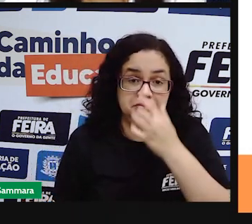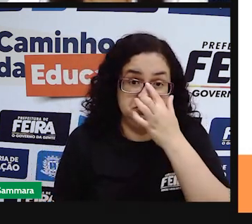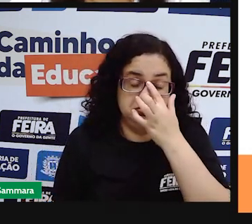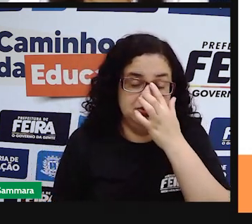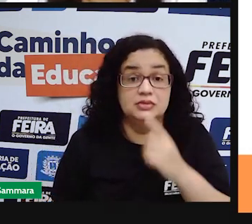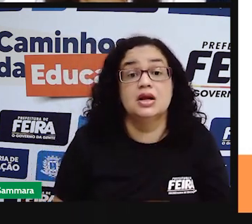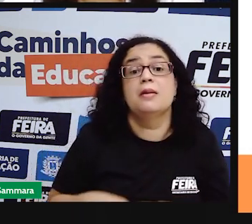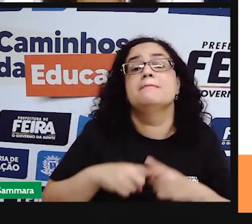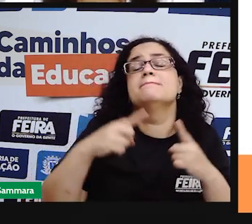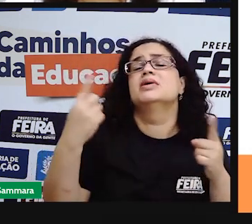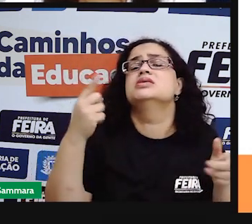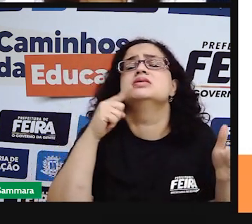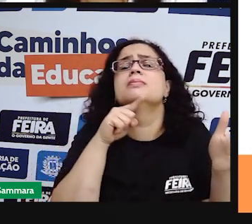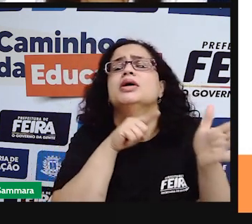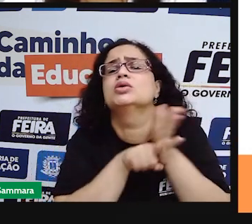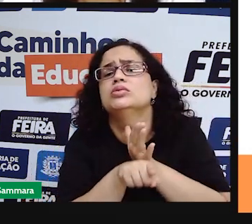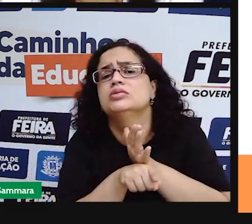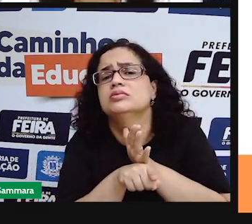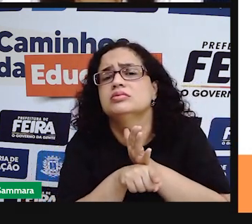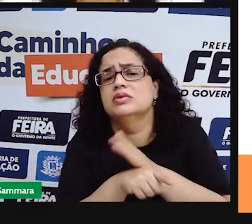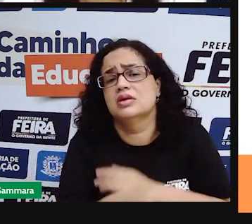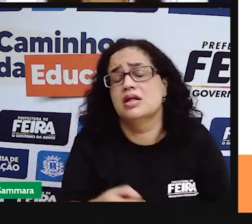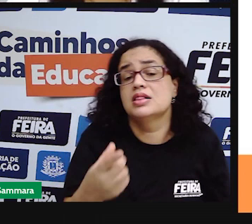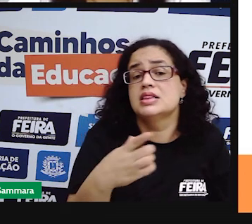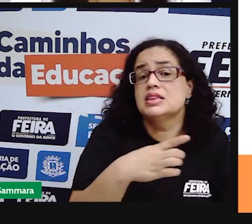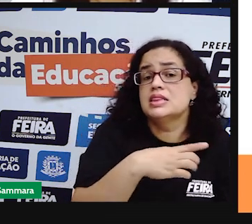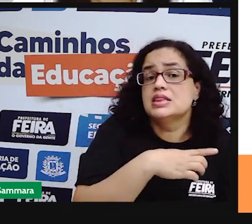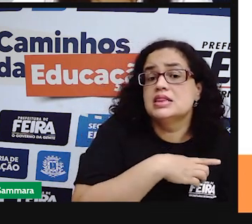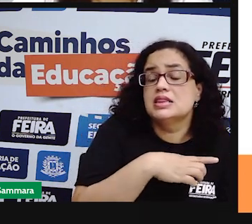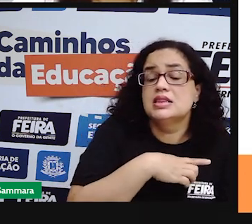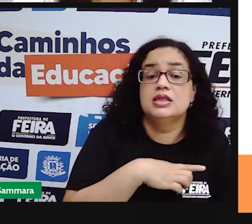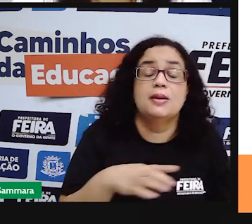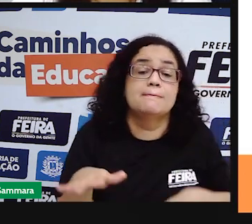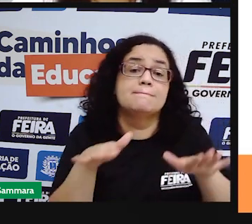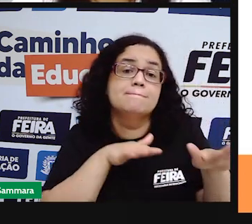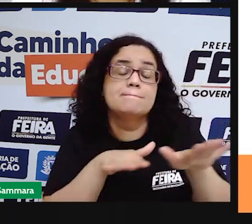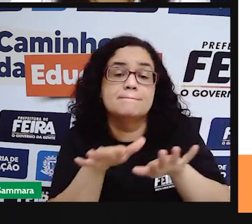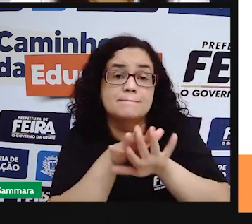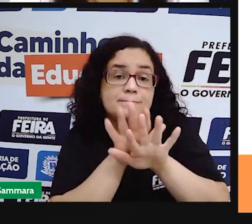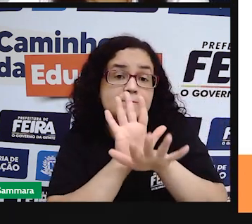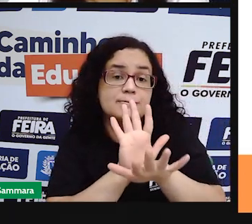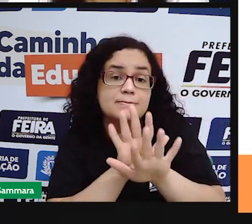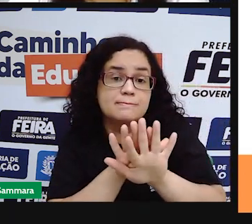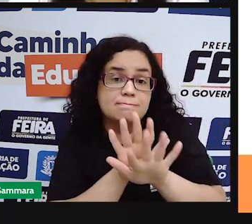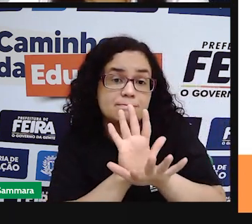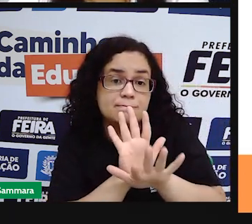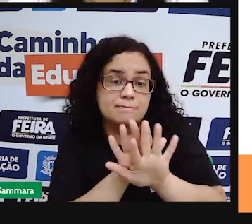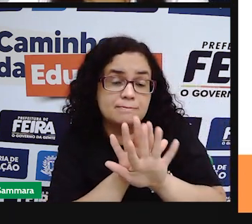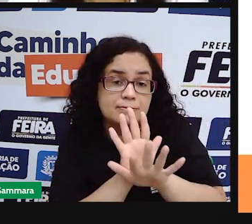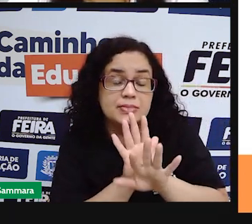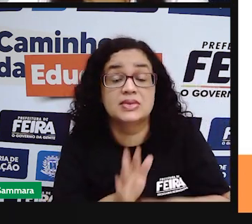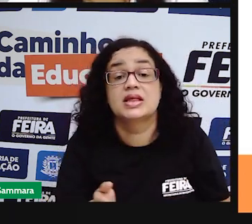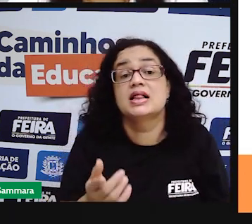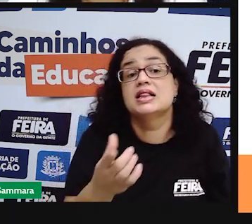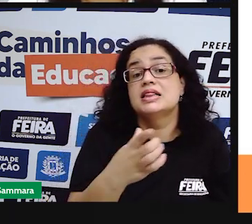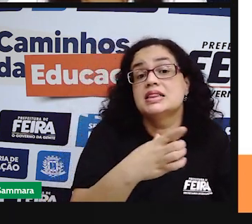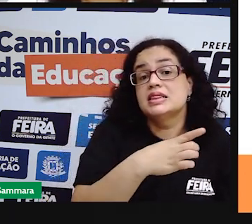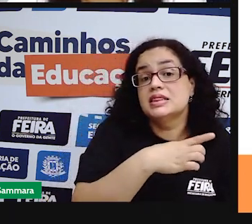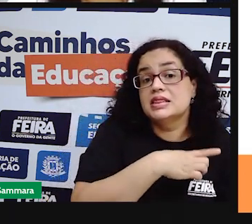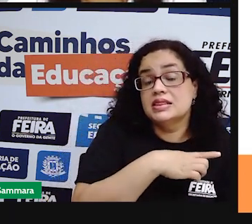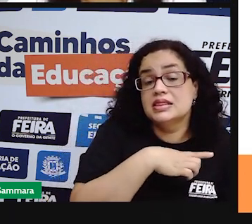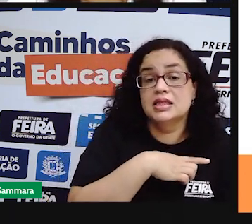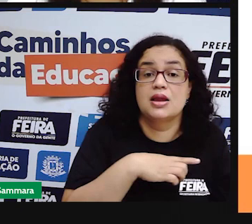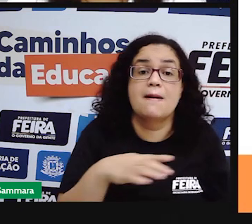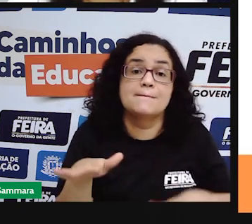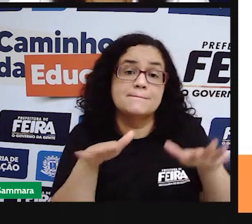Mas aí a pergunta, se existe essa movimentação da sombra, e se existe aí a